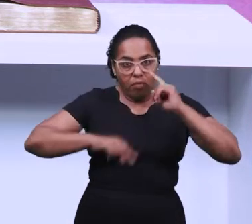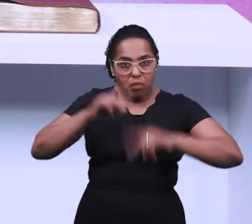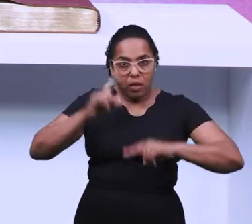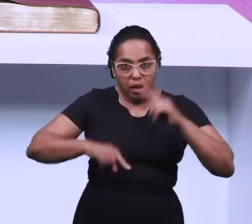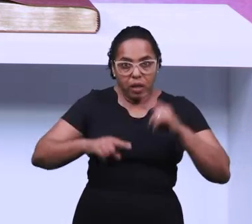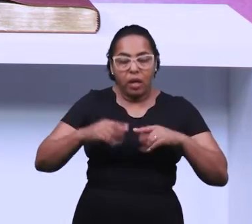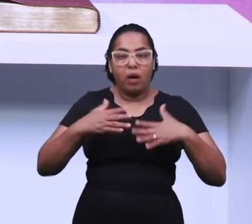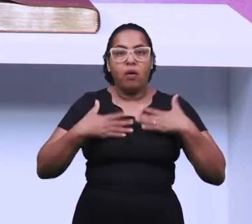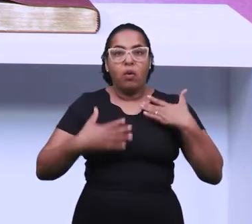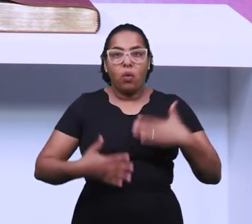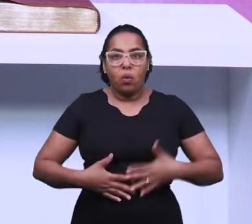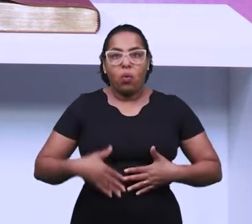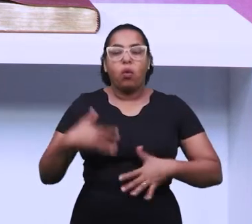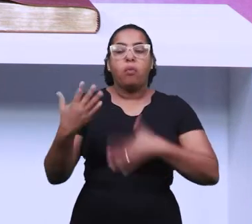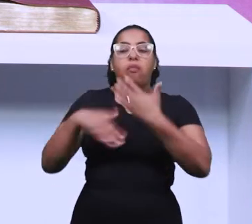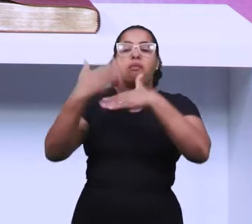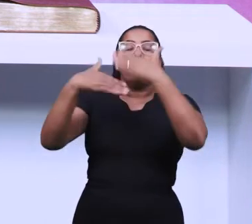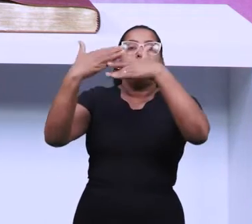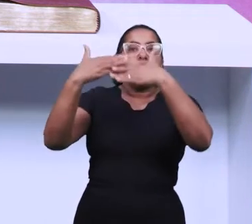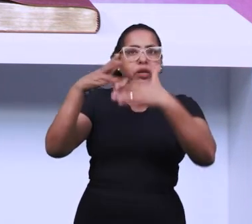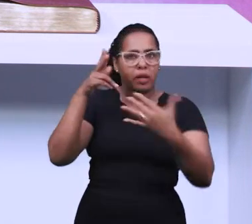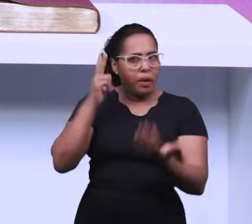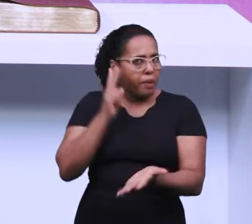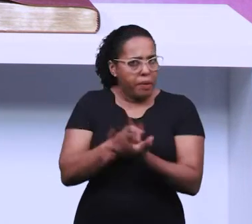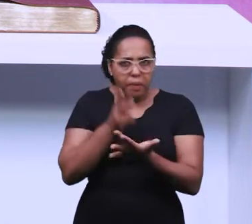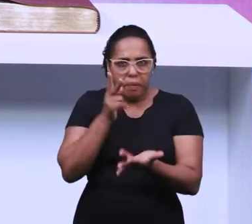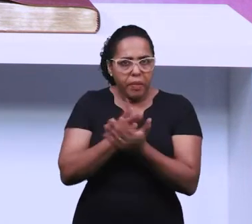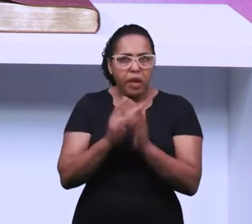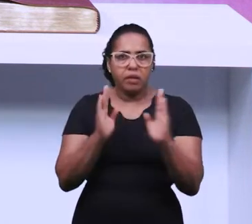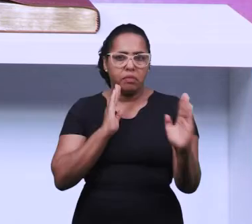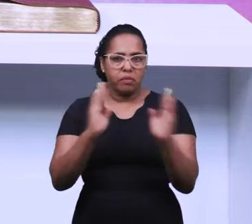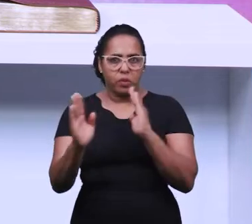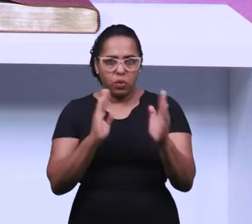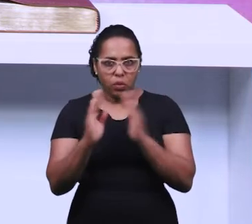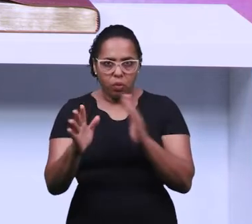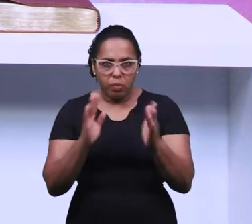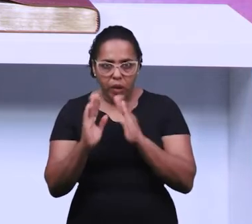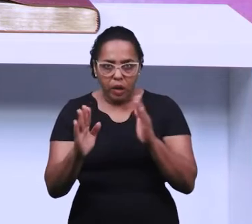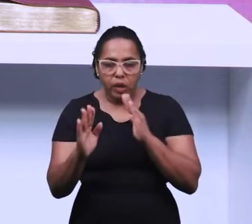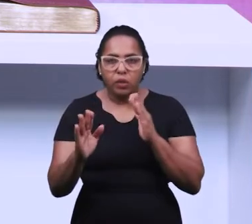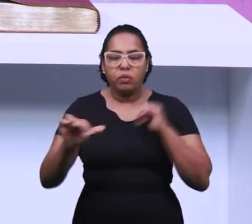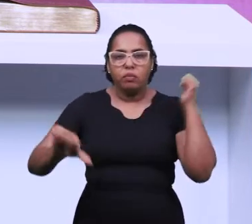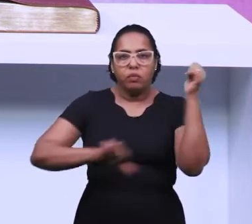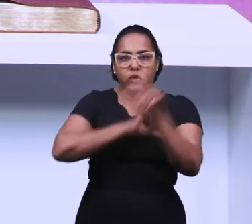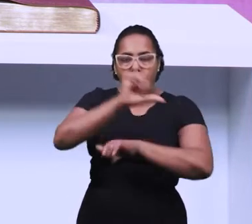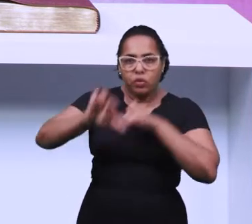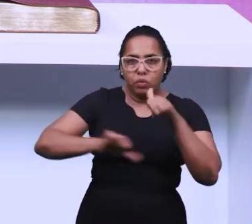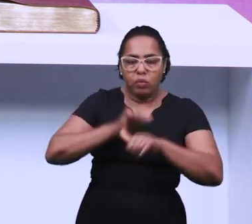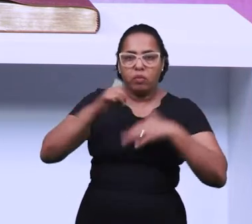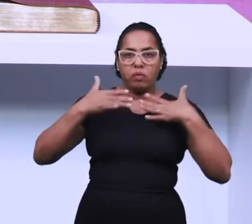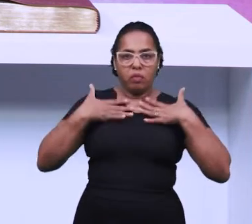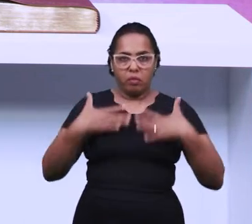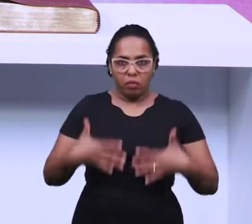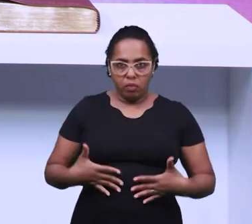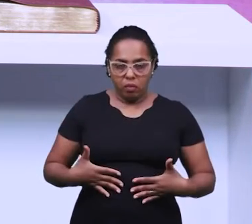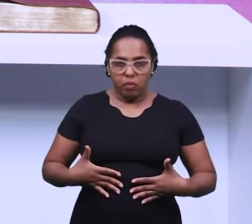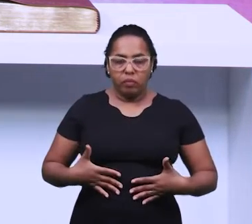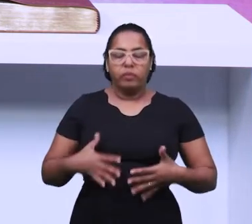instrumento vocal, para cada vez mais evoluir, mesmo neste momento, nessa fase da senescência.